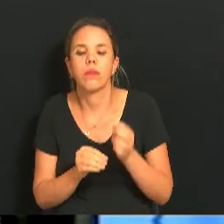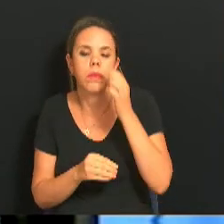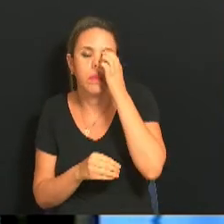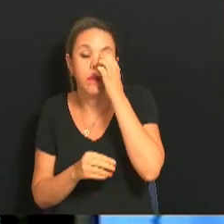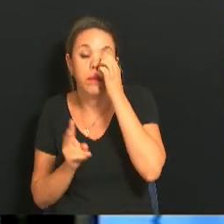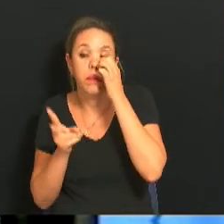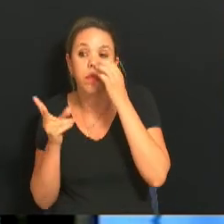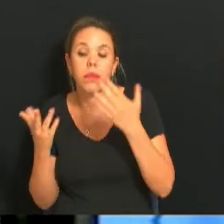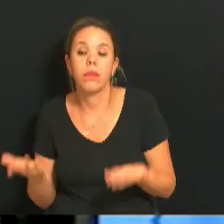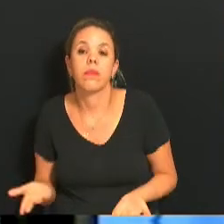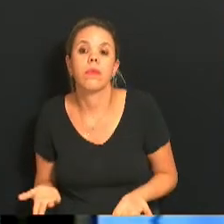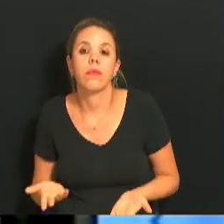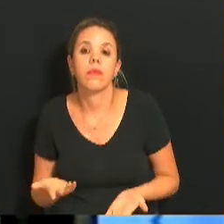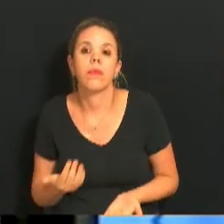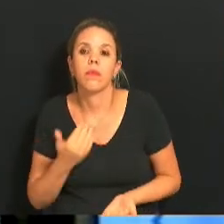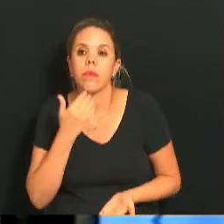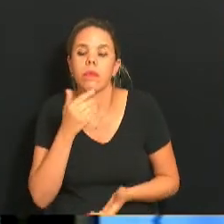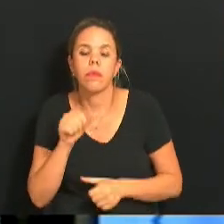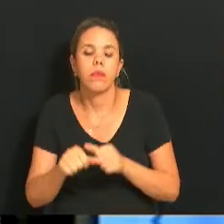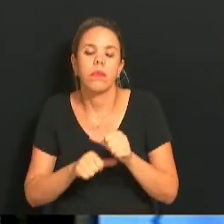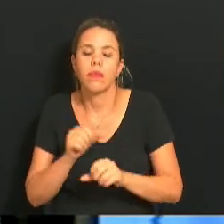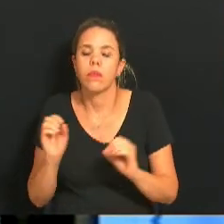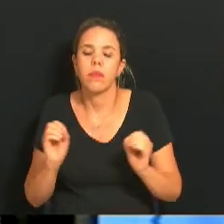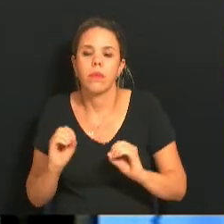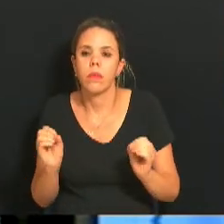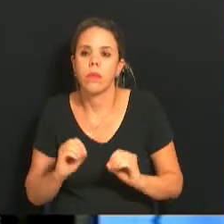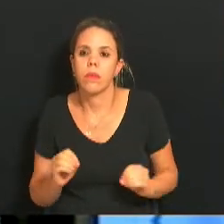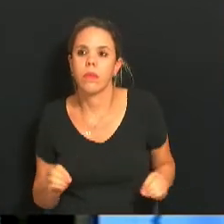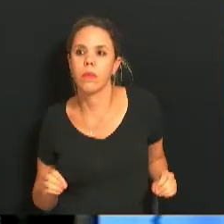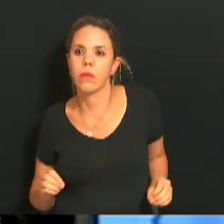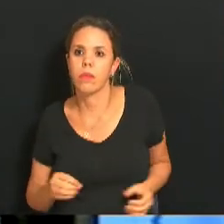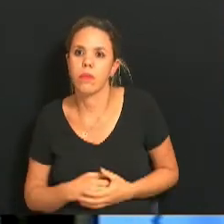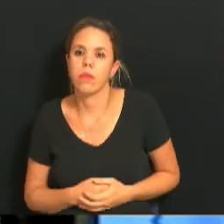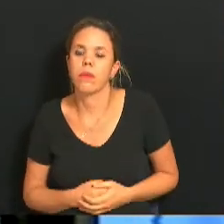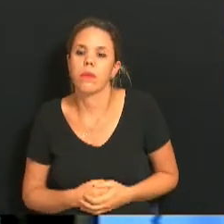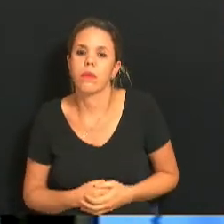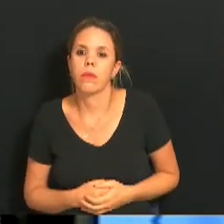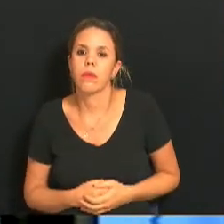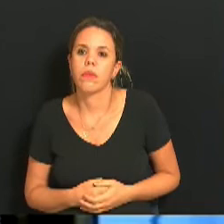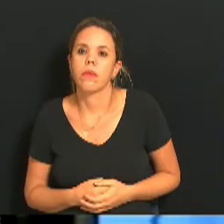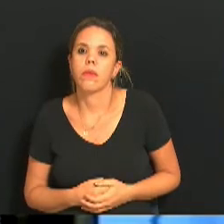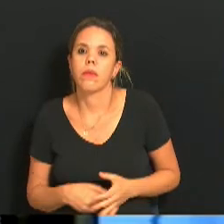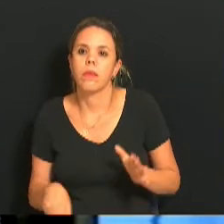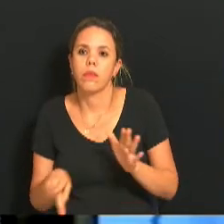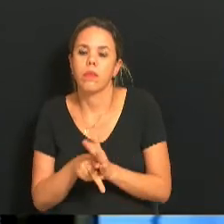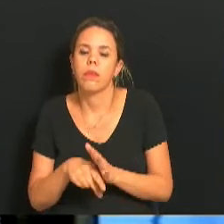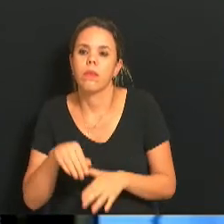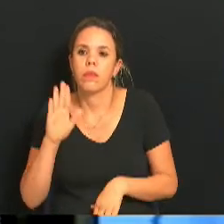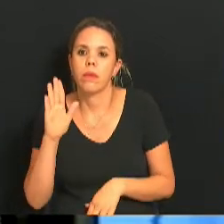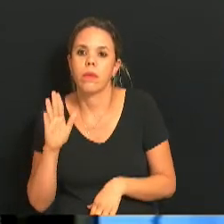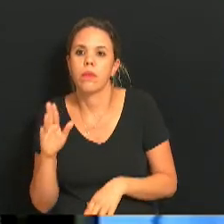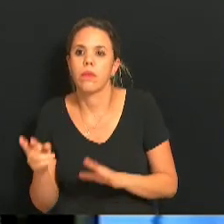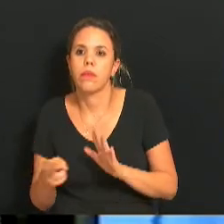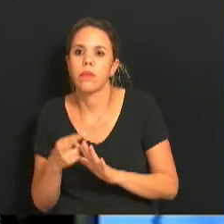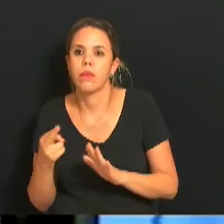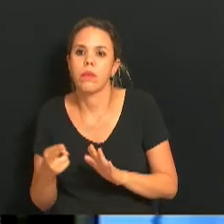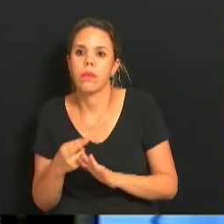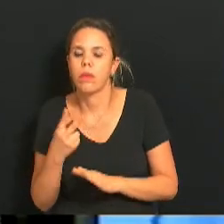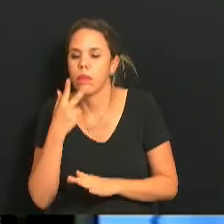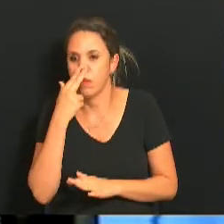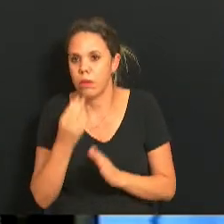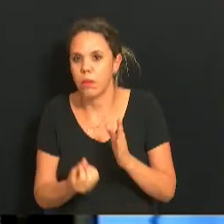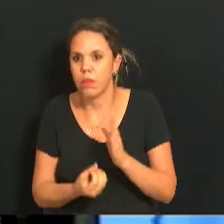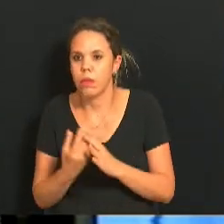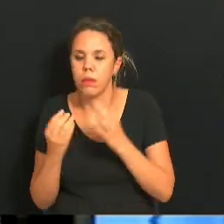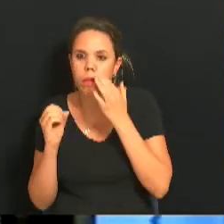mantida ela não foi alterada e ela ir e ela parece que inclusive em mais de uma resolução aparece na